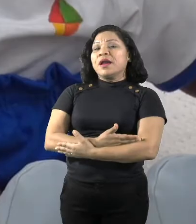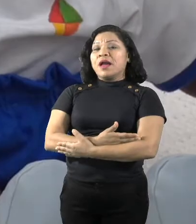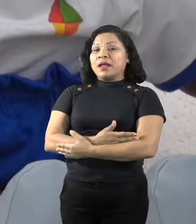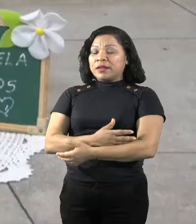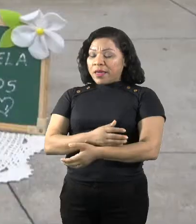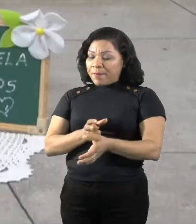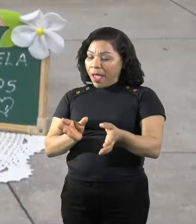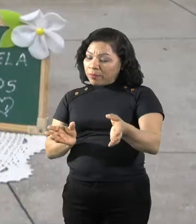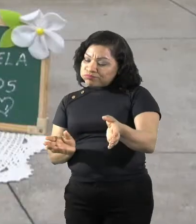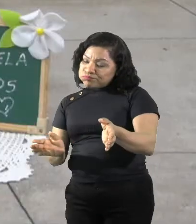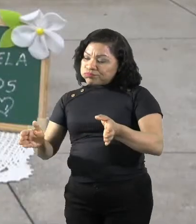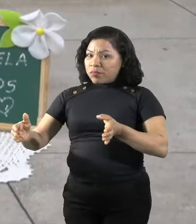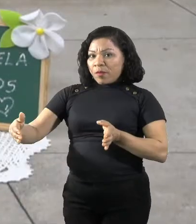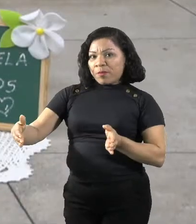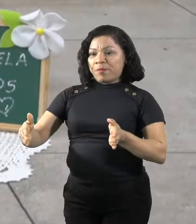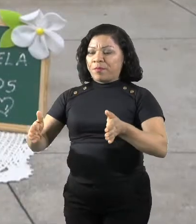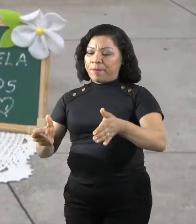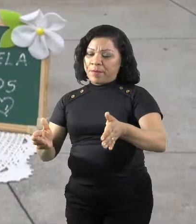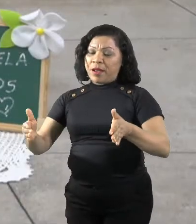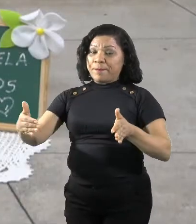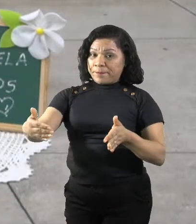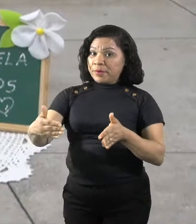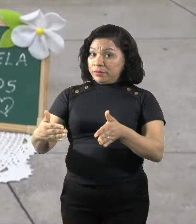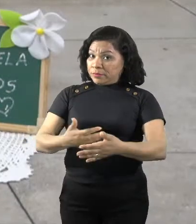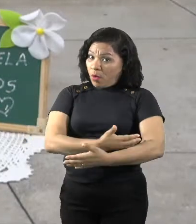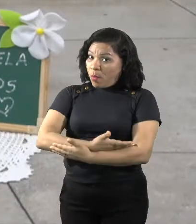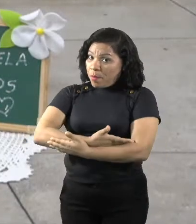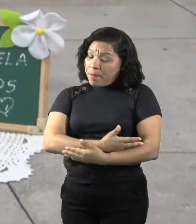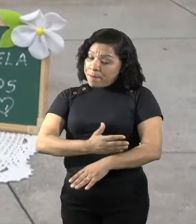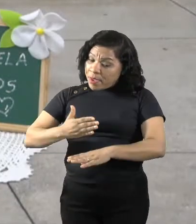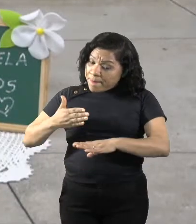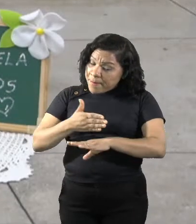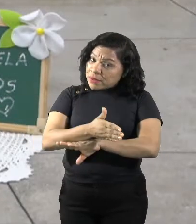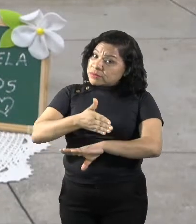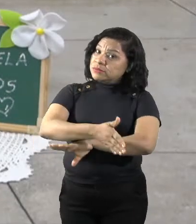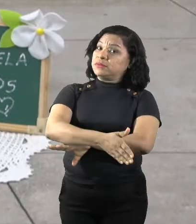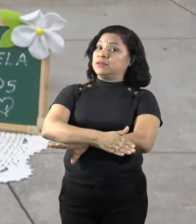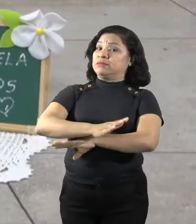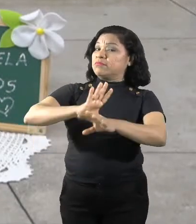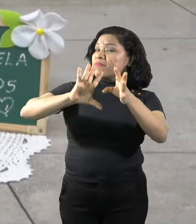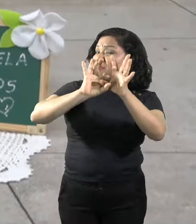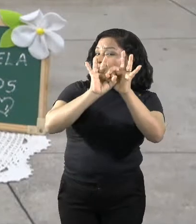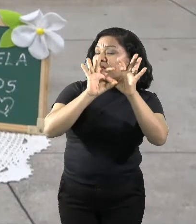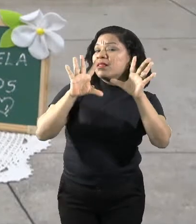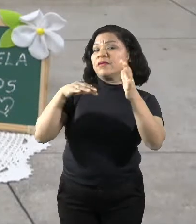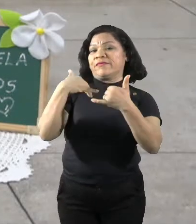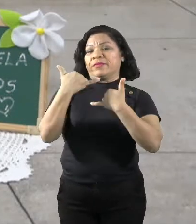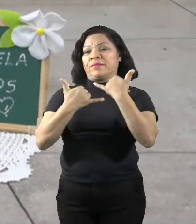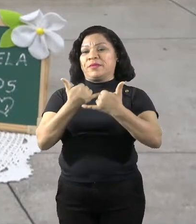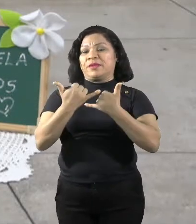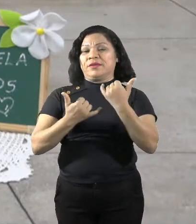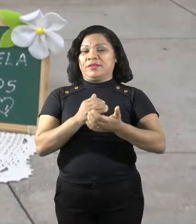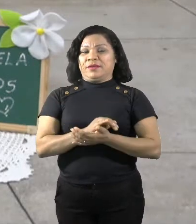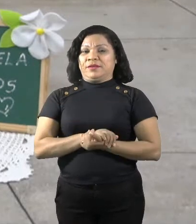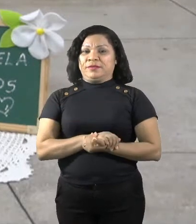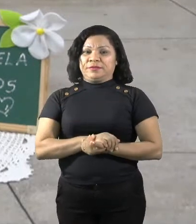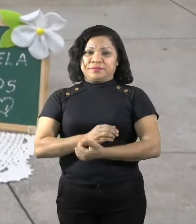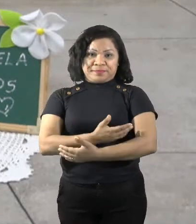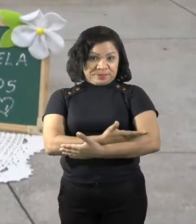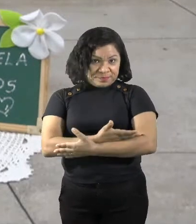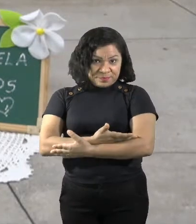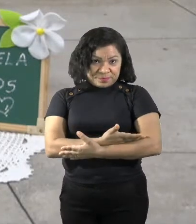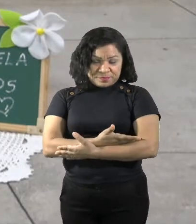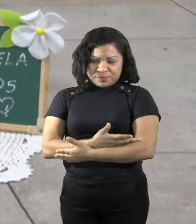estar livremente participando da brincadeira. Bebê, você aceita pegar